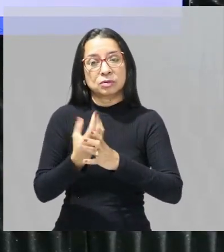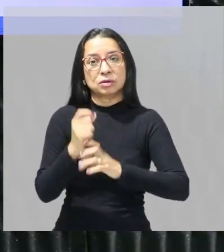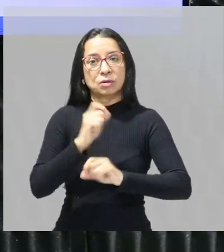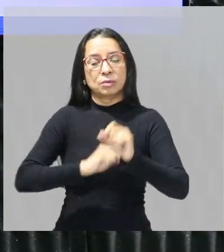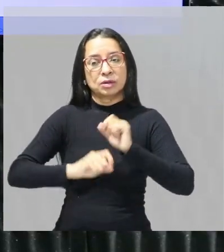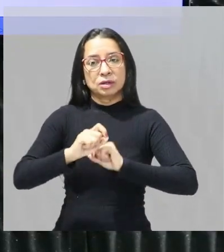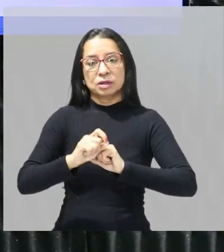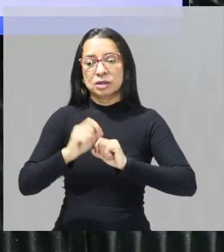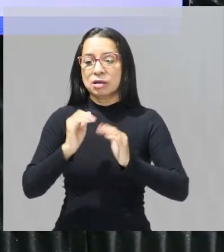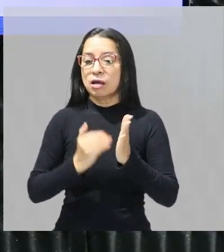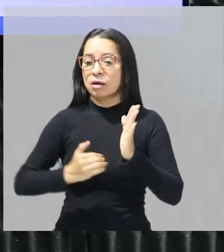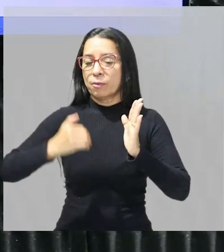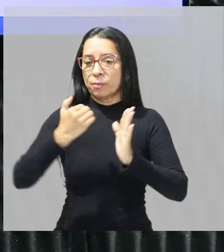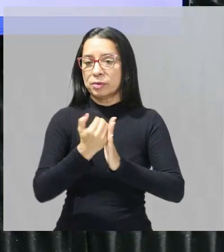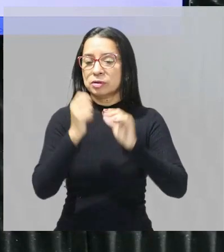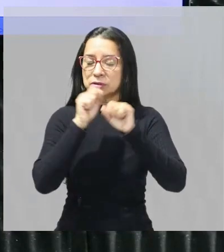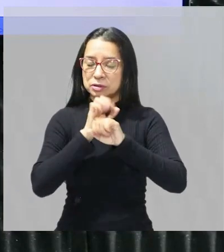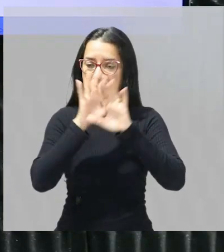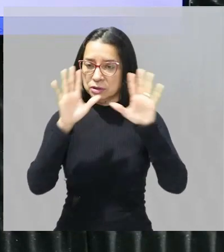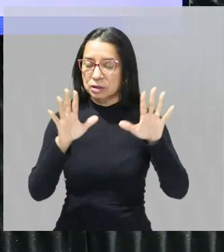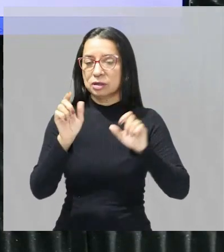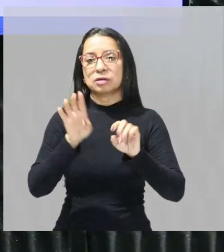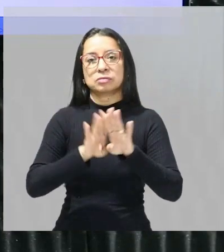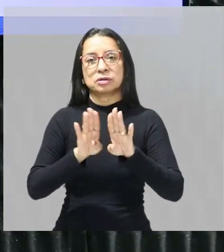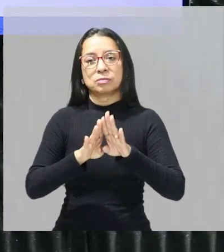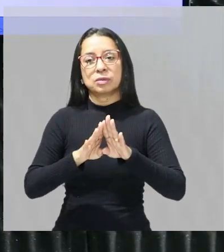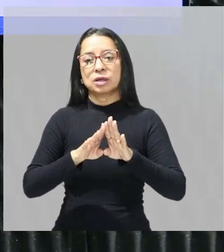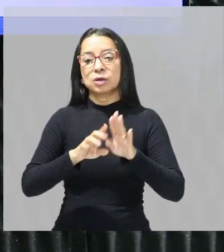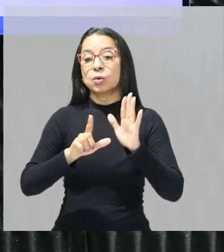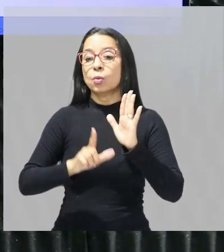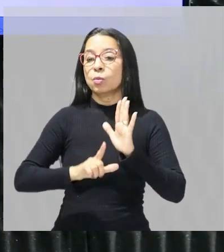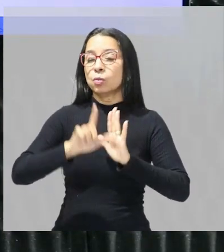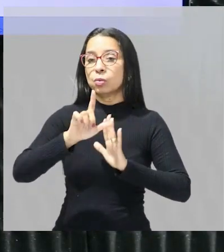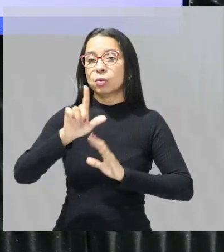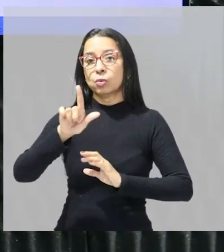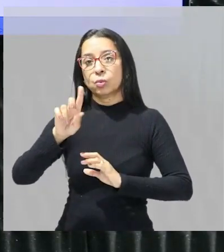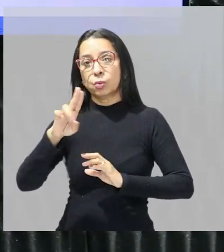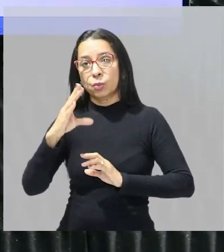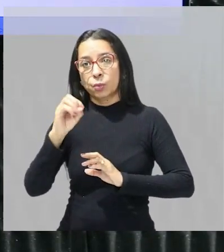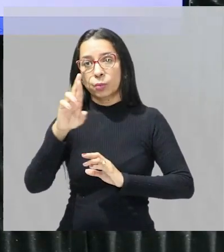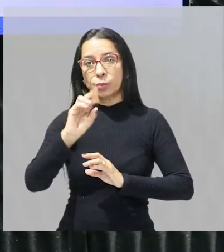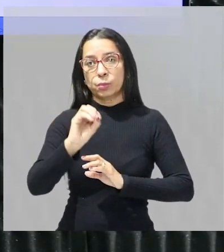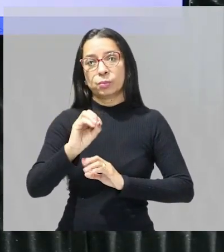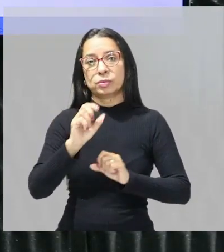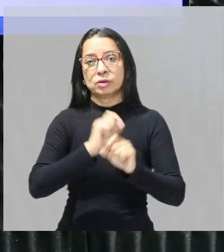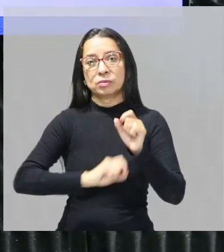que a produtividade aumente e, claro, consequentemente também o lucro. Vai ser fruto direto